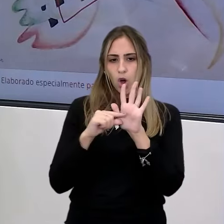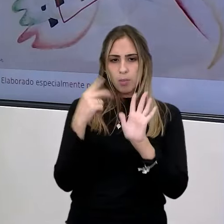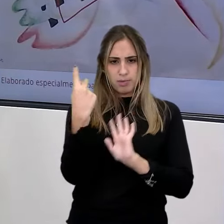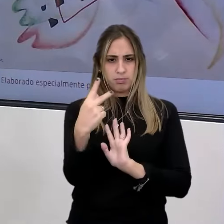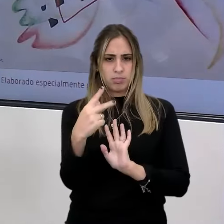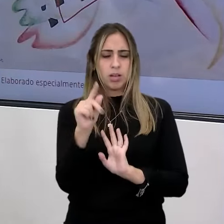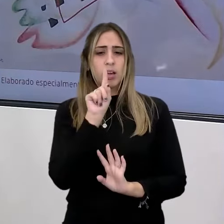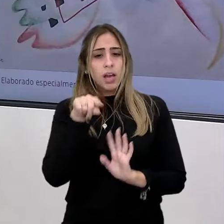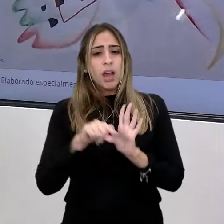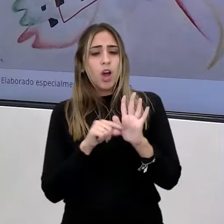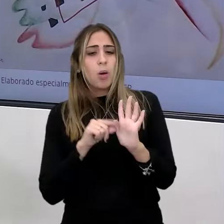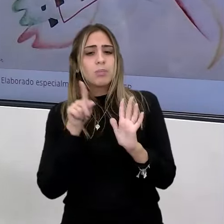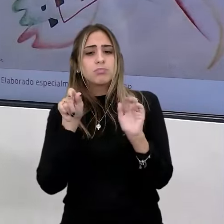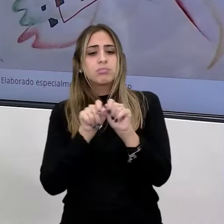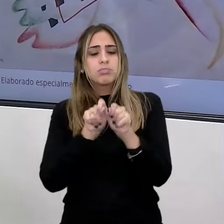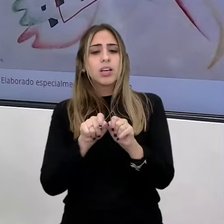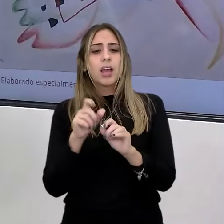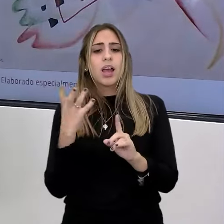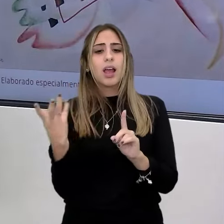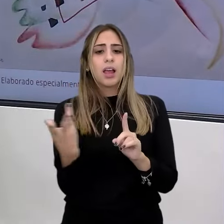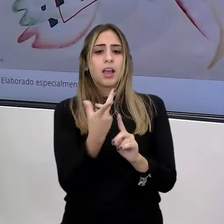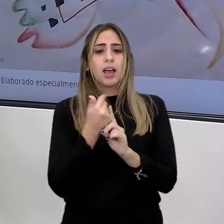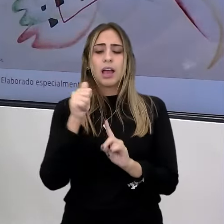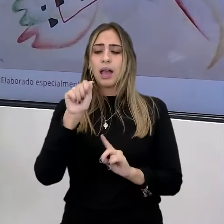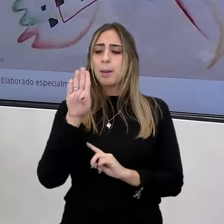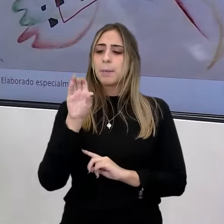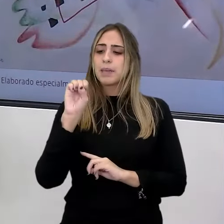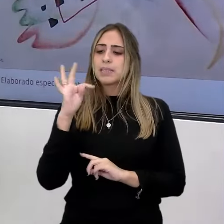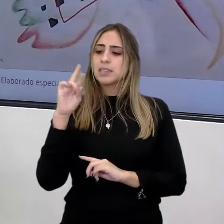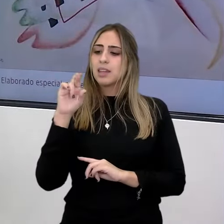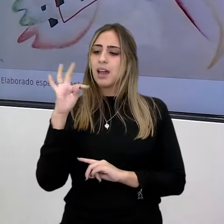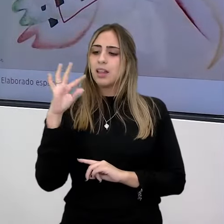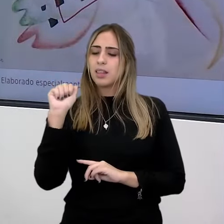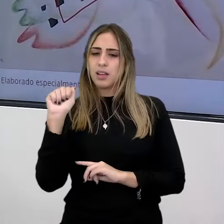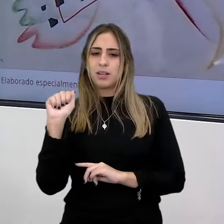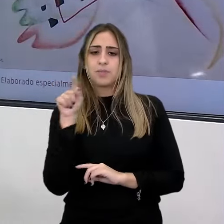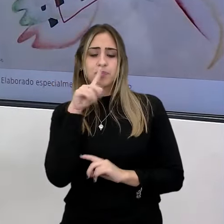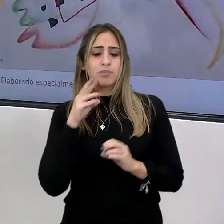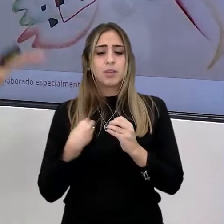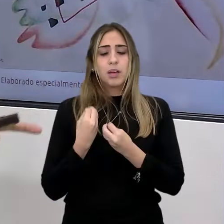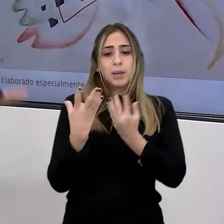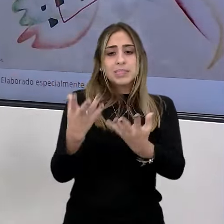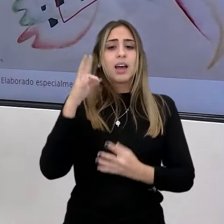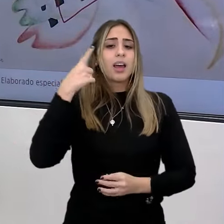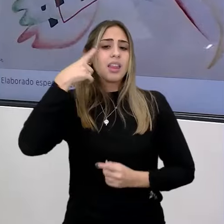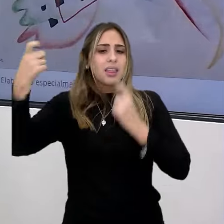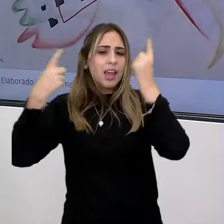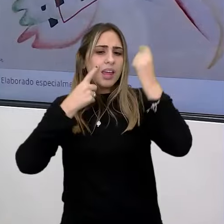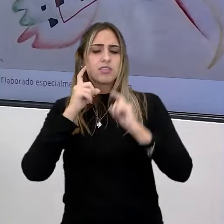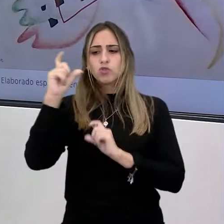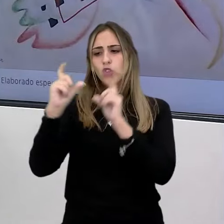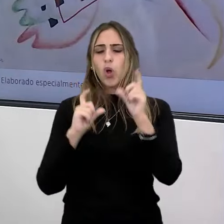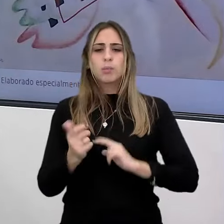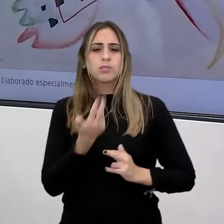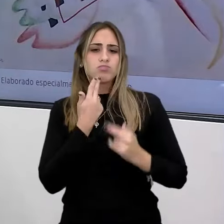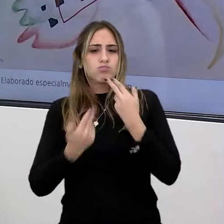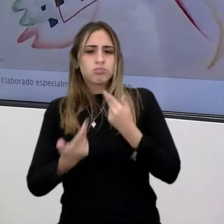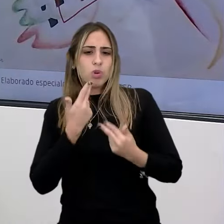é a questão da obra ser abstrata ele quer passar Sensações sentimentos e ideias através de formas e cores